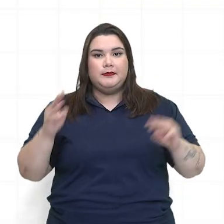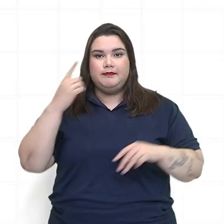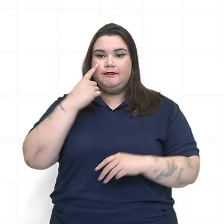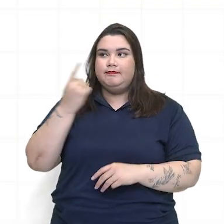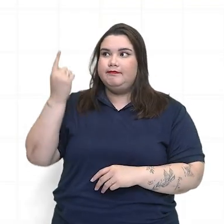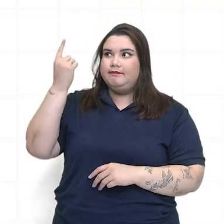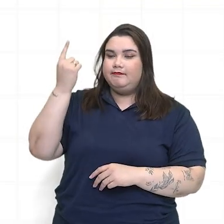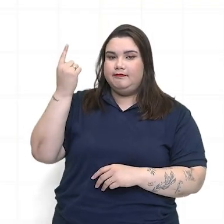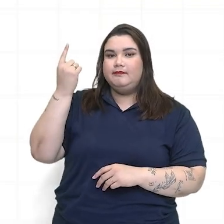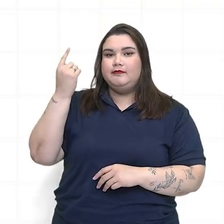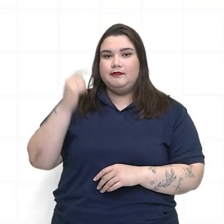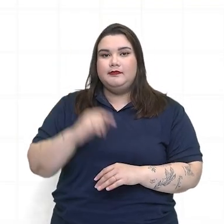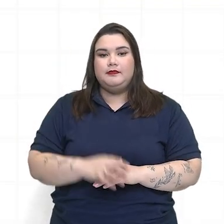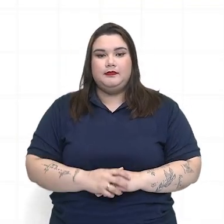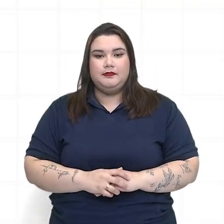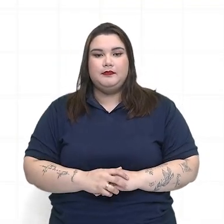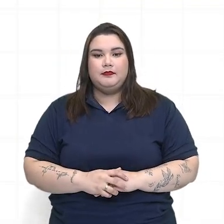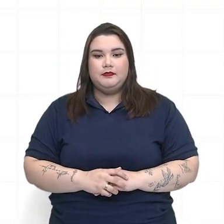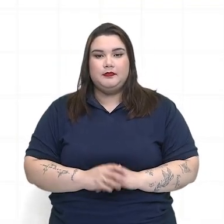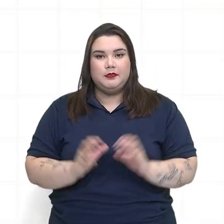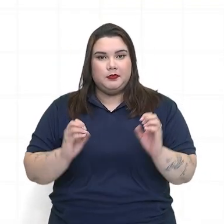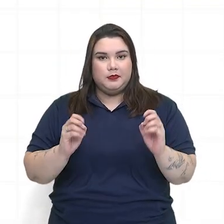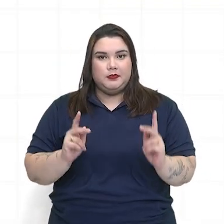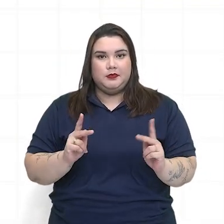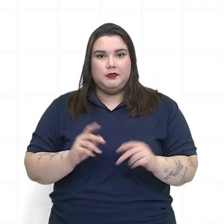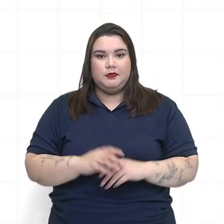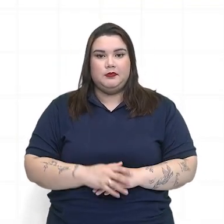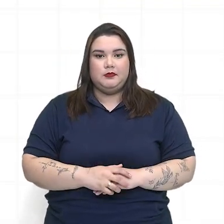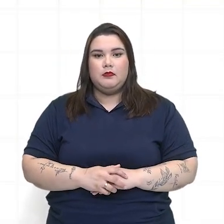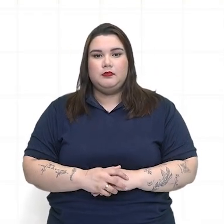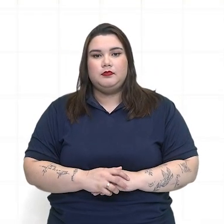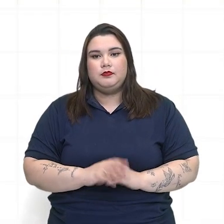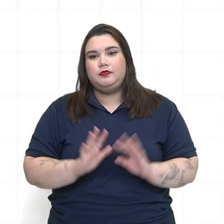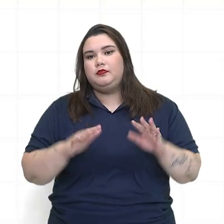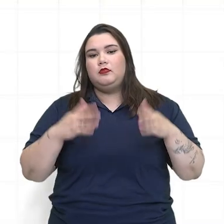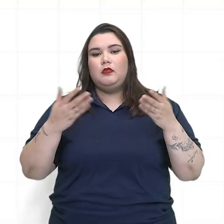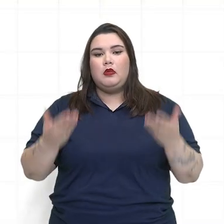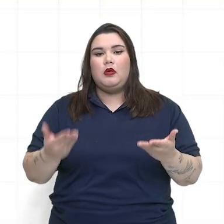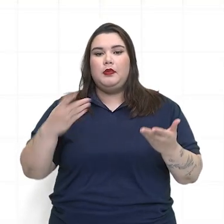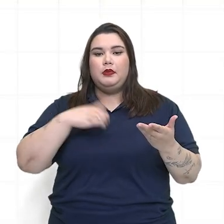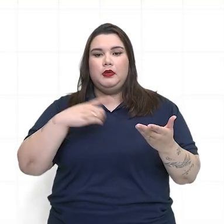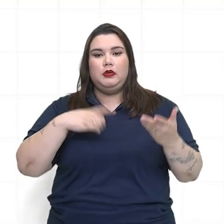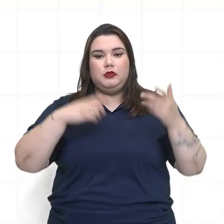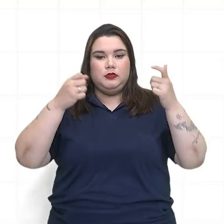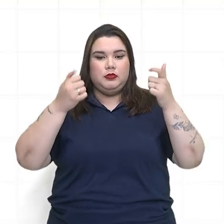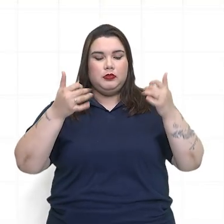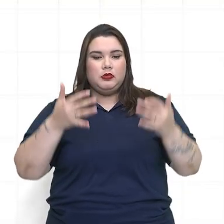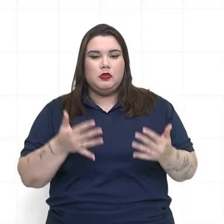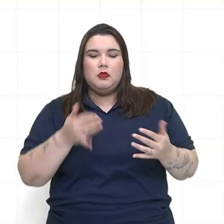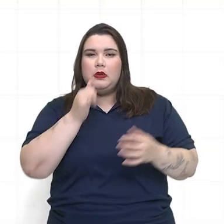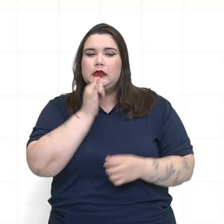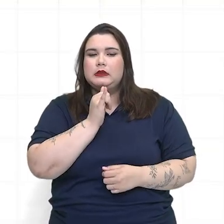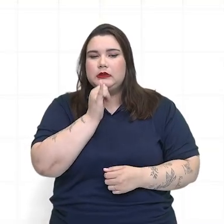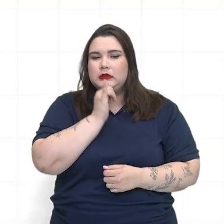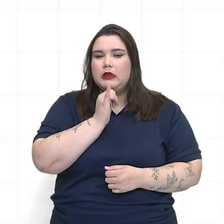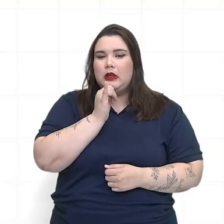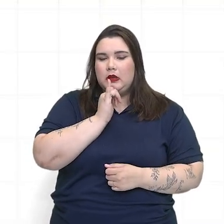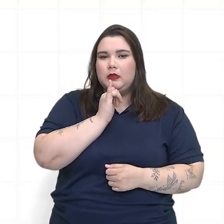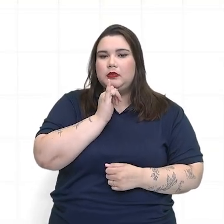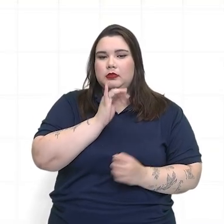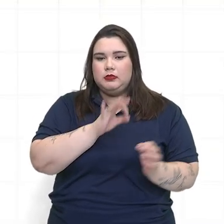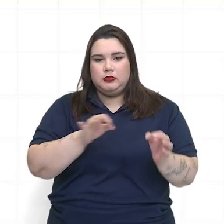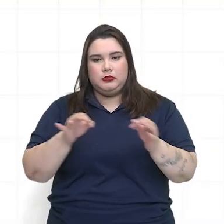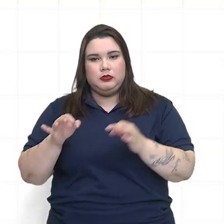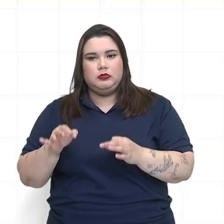Embrapa, soluções tecnológicas. Perfeito? Então temos aqui uma situação fictícia, certo?